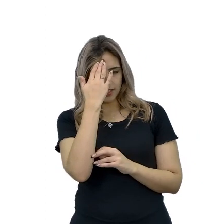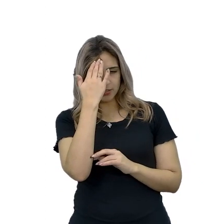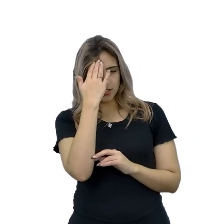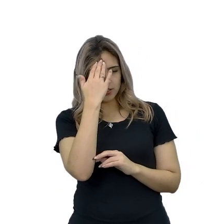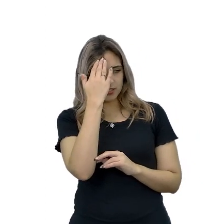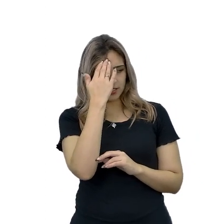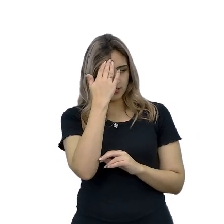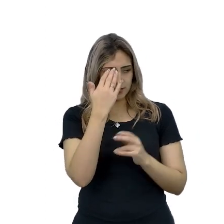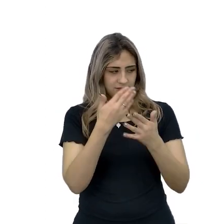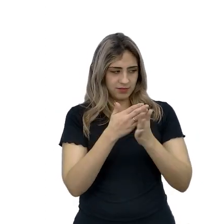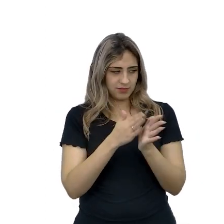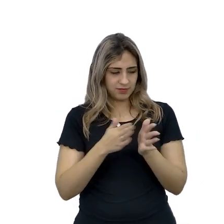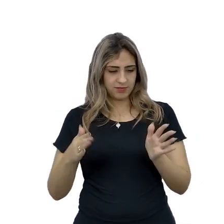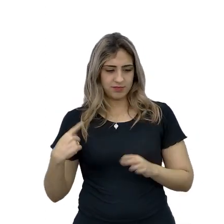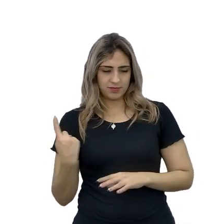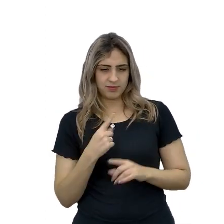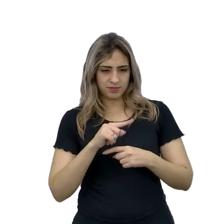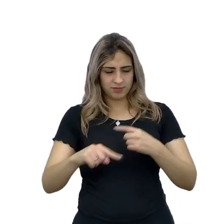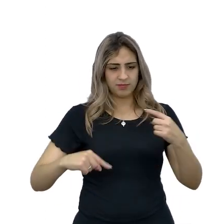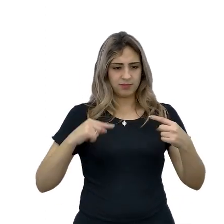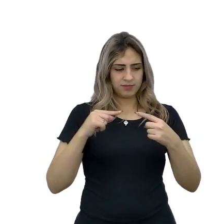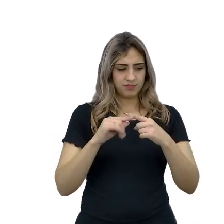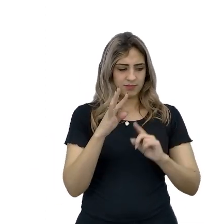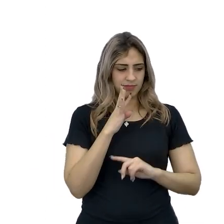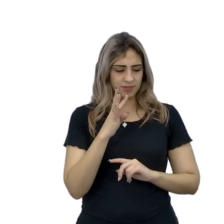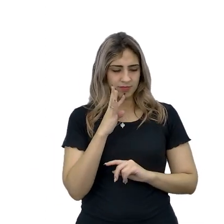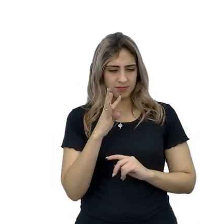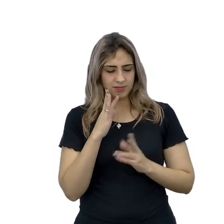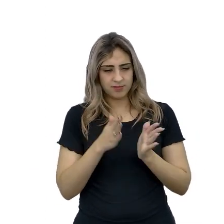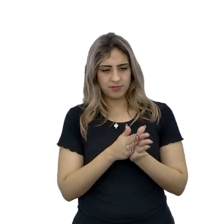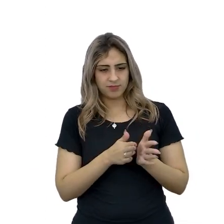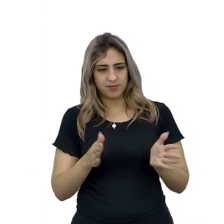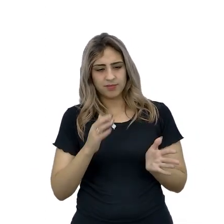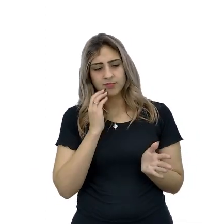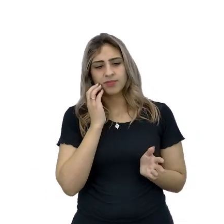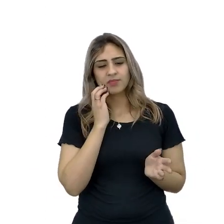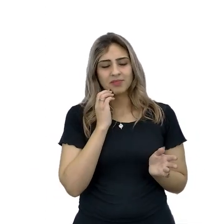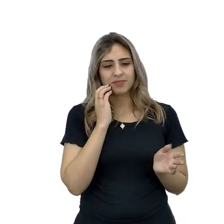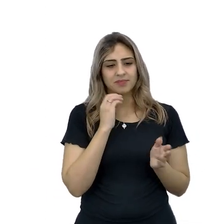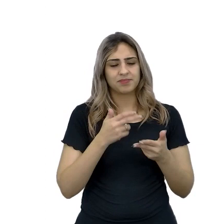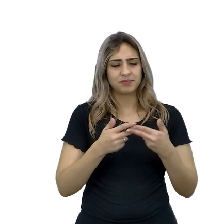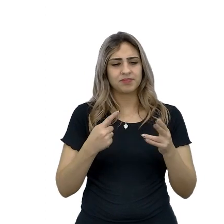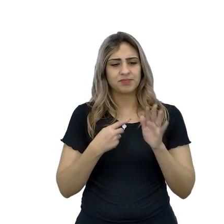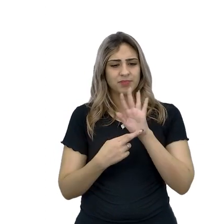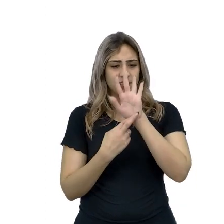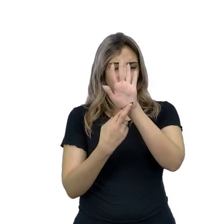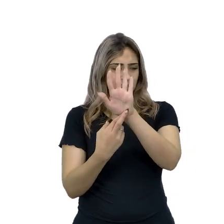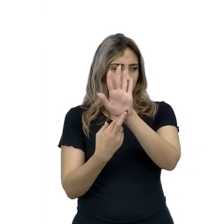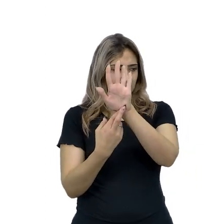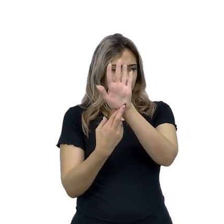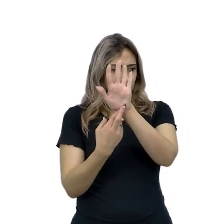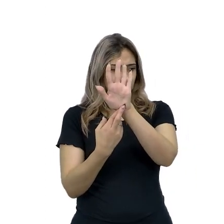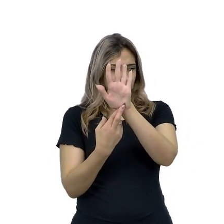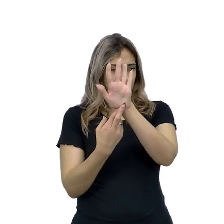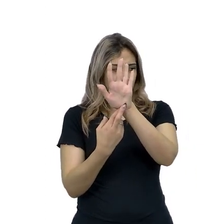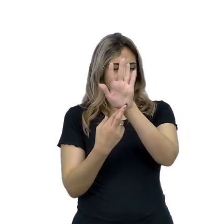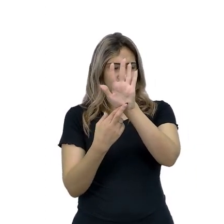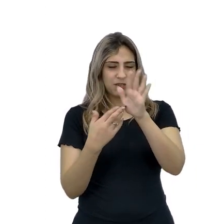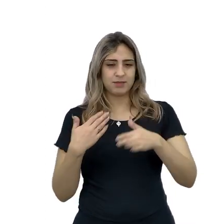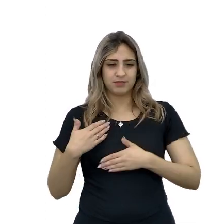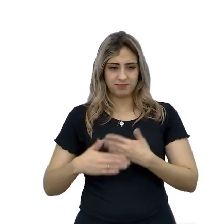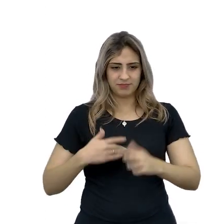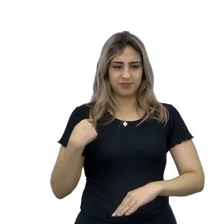conseguir o conhecimento de um objeto de conhecimento, quanto mais representação o nosso estudante tiver sobre